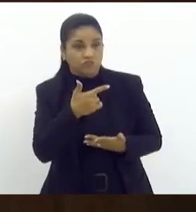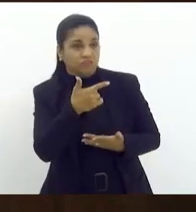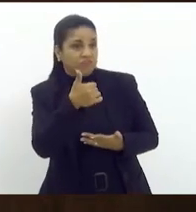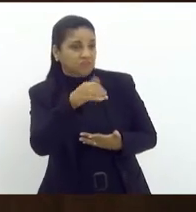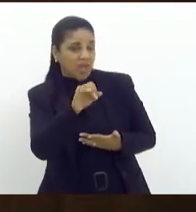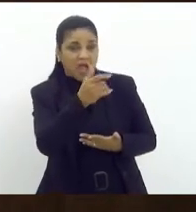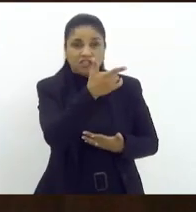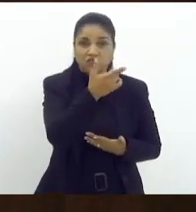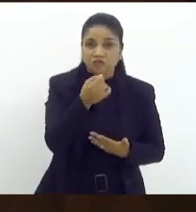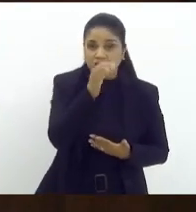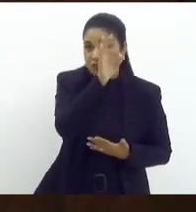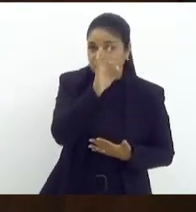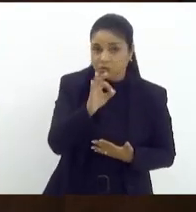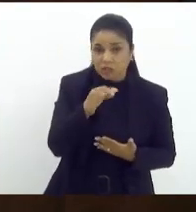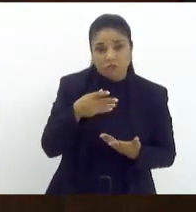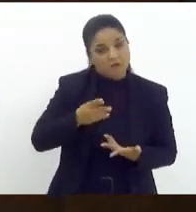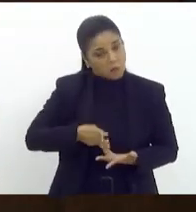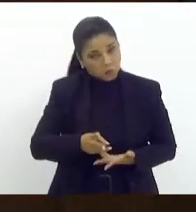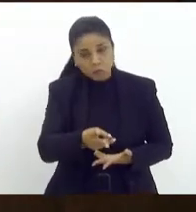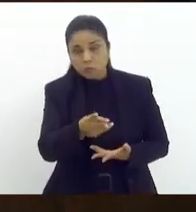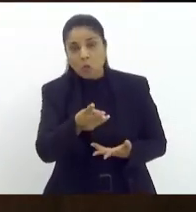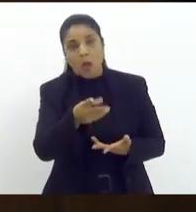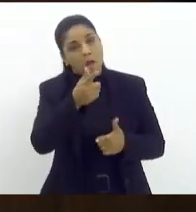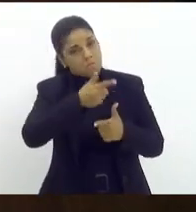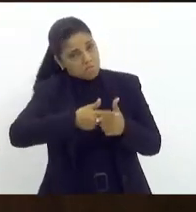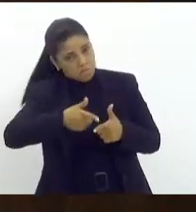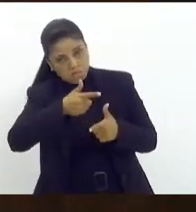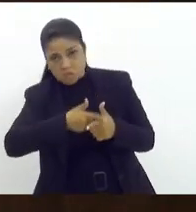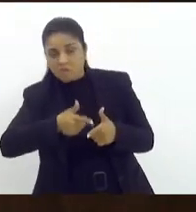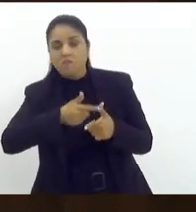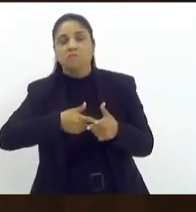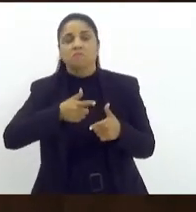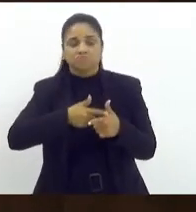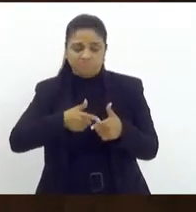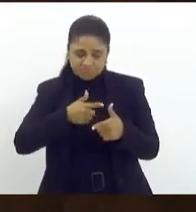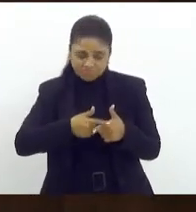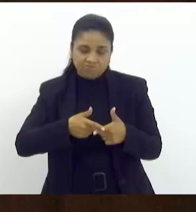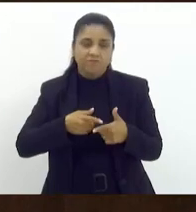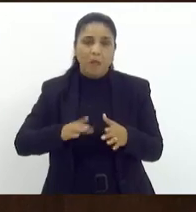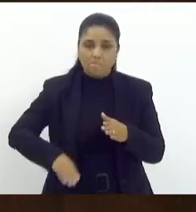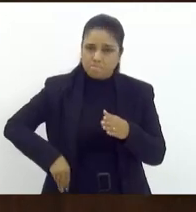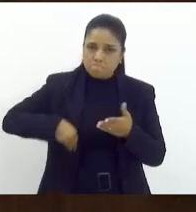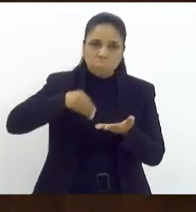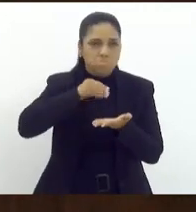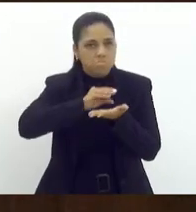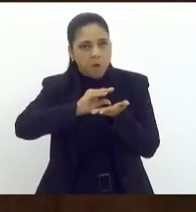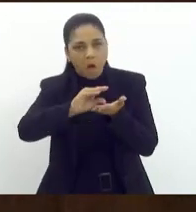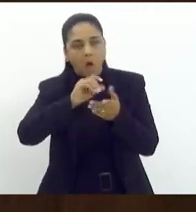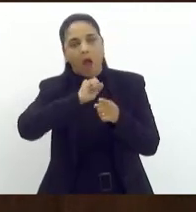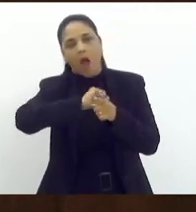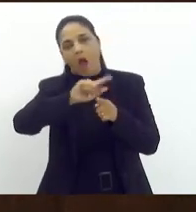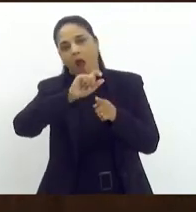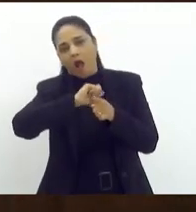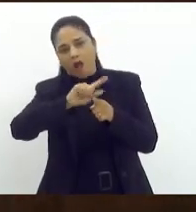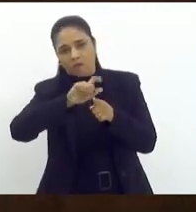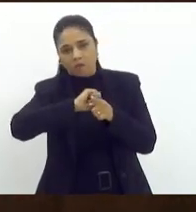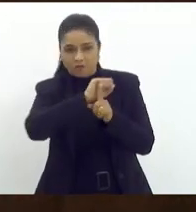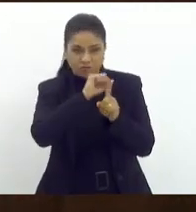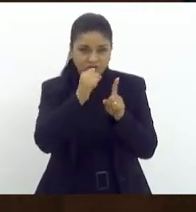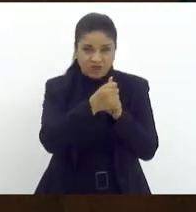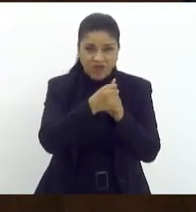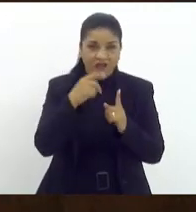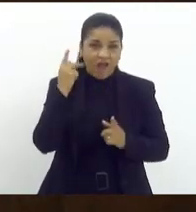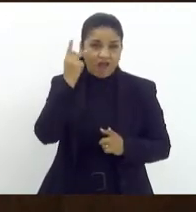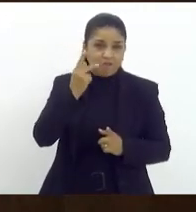condições sem habitação e vai continuar o problema e vai continuar o desembolso em aluguéis sociais e vai dizer a política